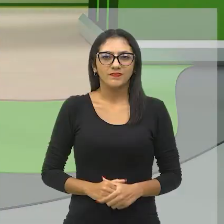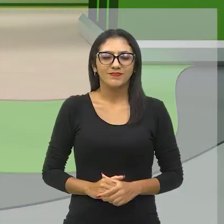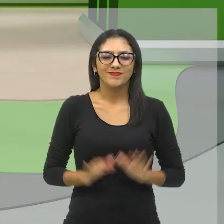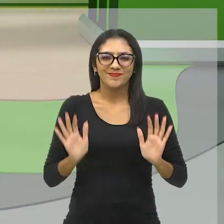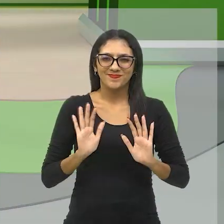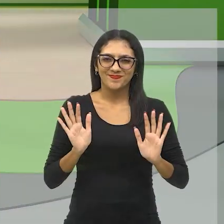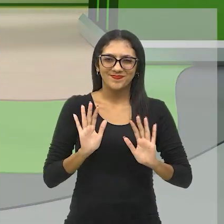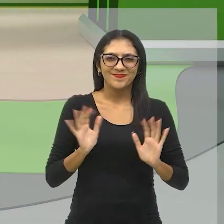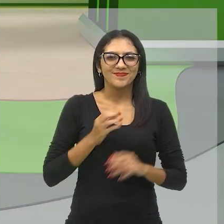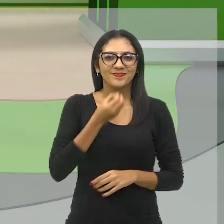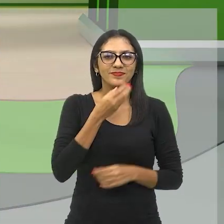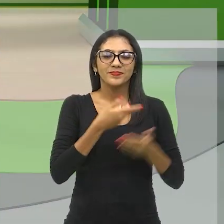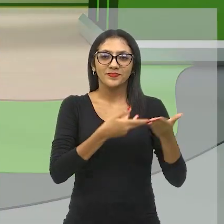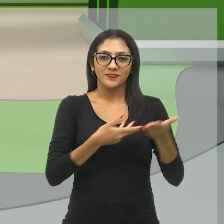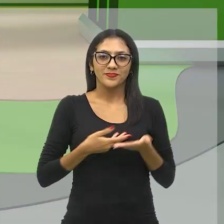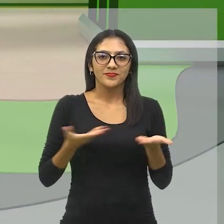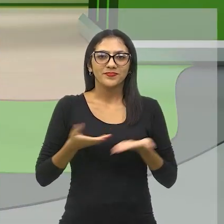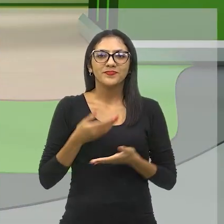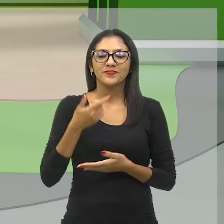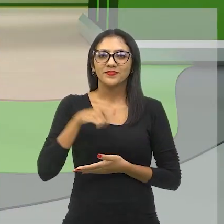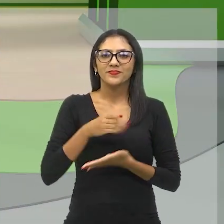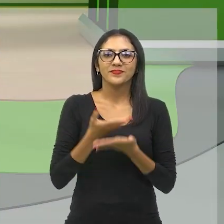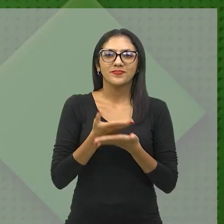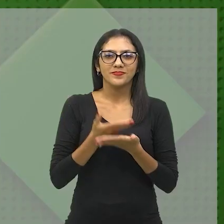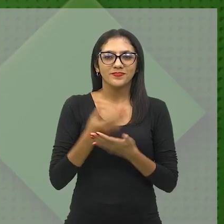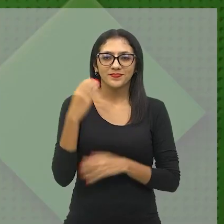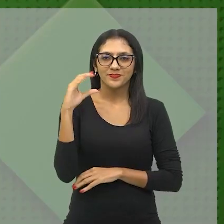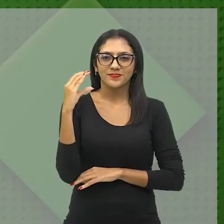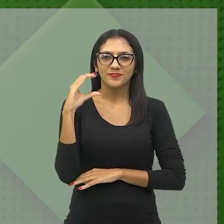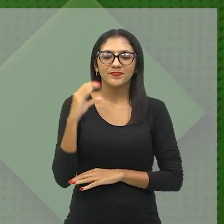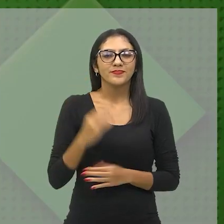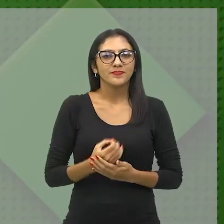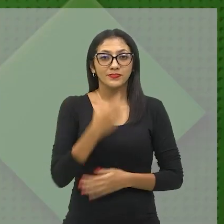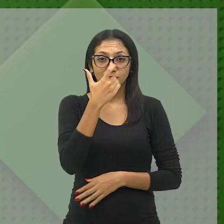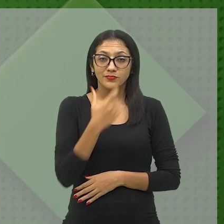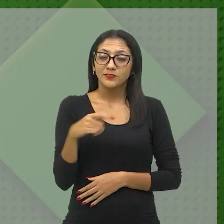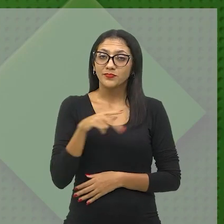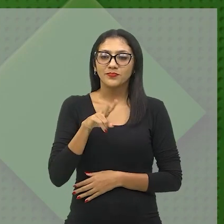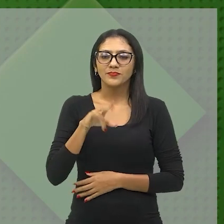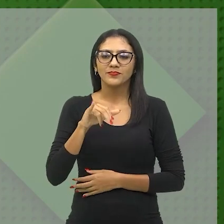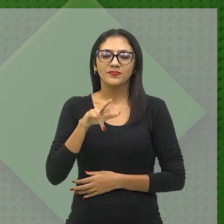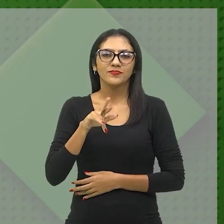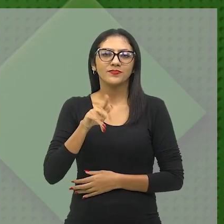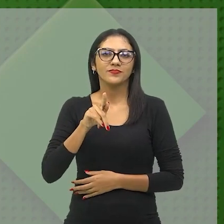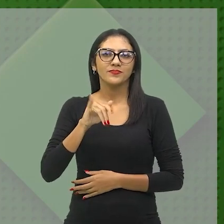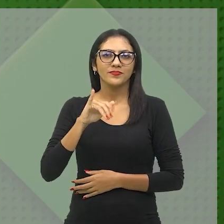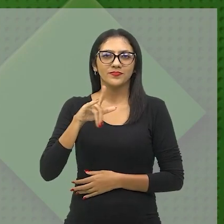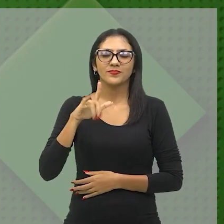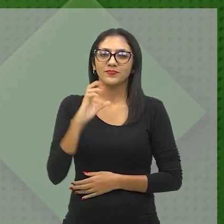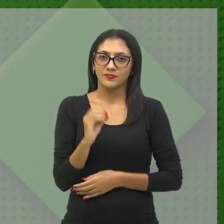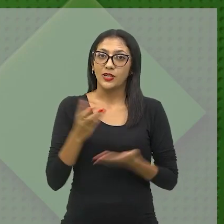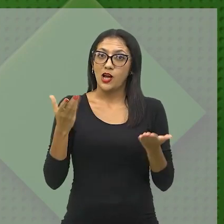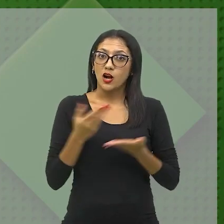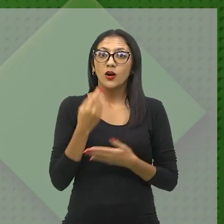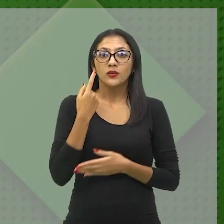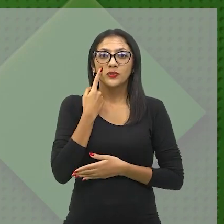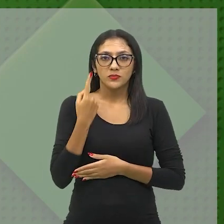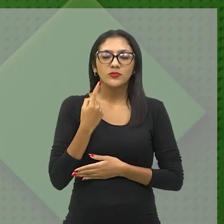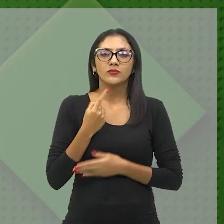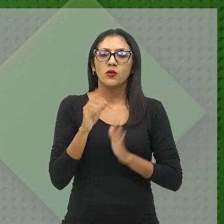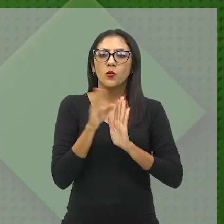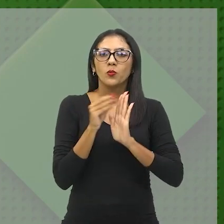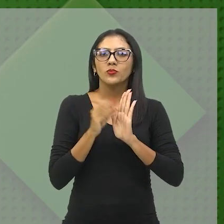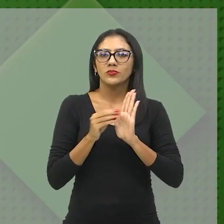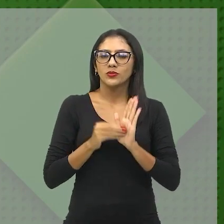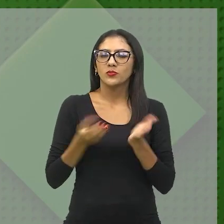Olá, sejam todos muito bem-vindos a mais uma aula de ciências. Eu sou o professor Virgílio Guedes e a partir de agora vocês acompanham aí os nossos